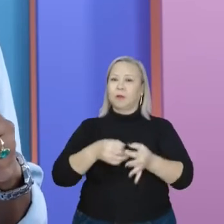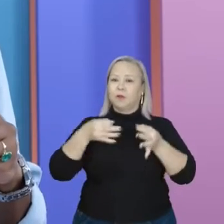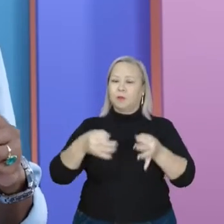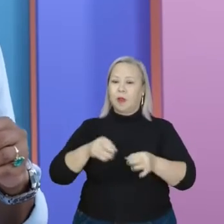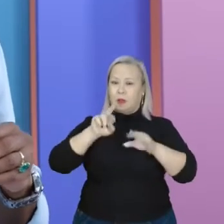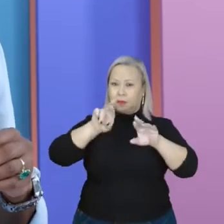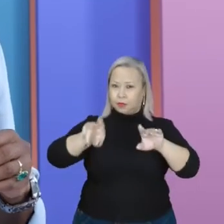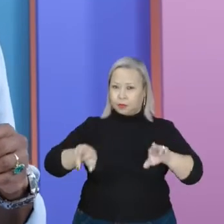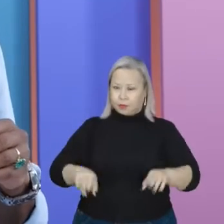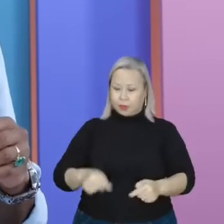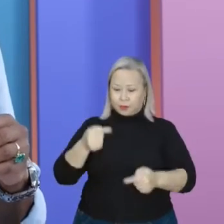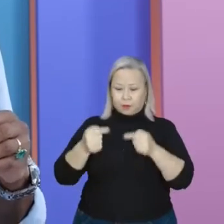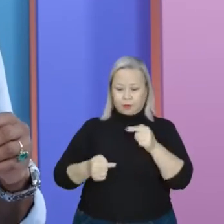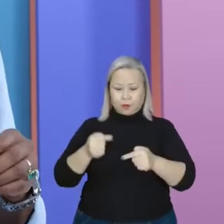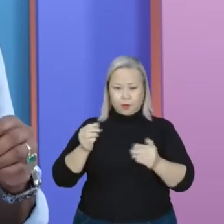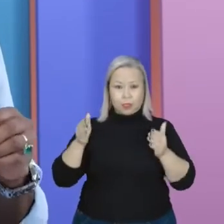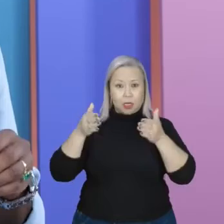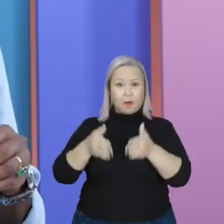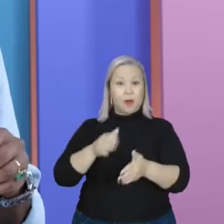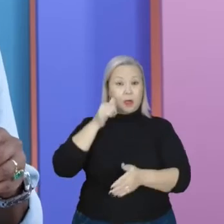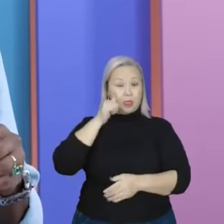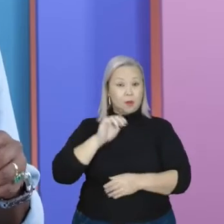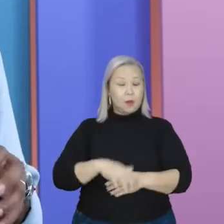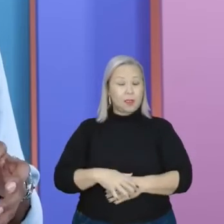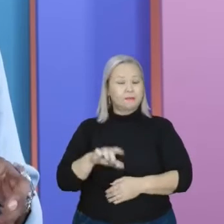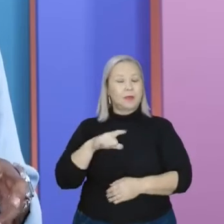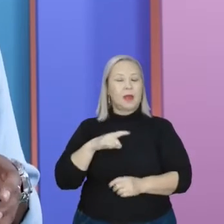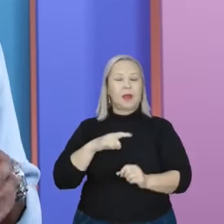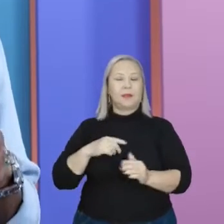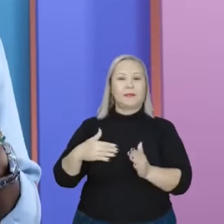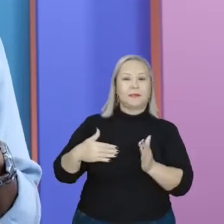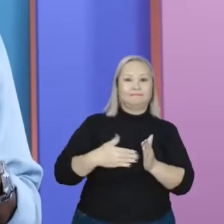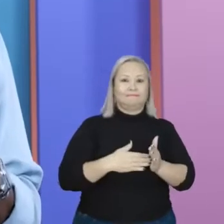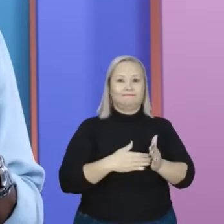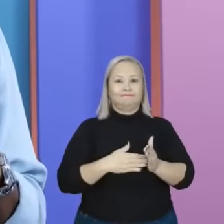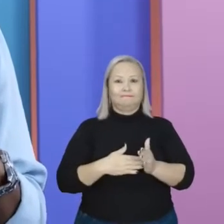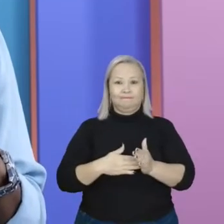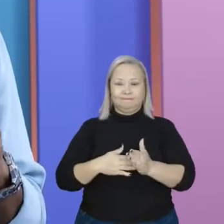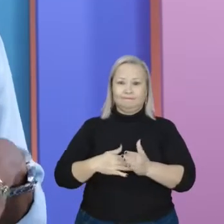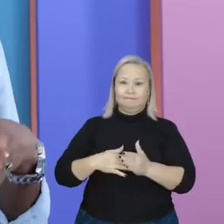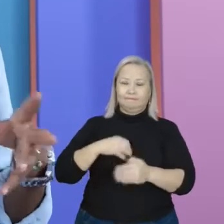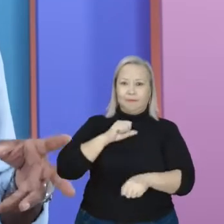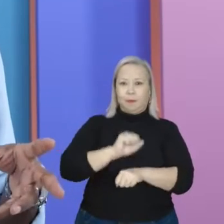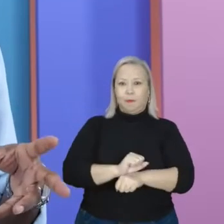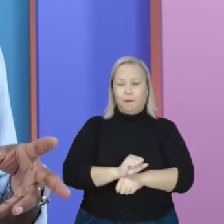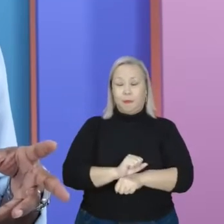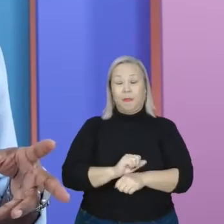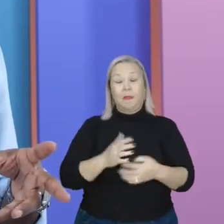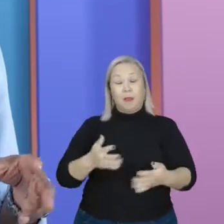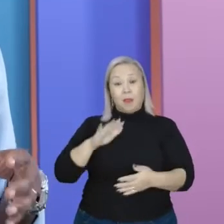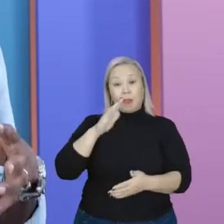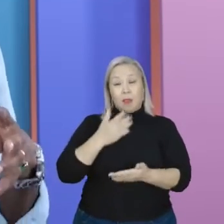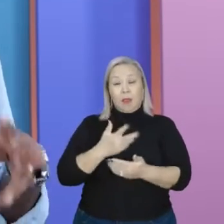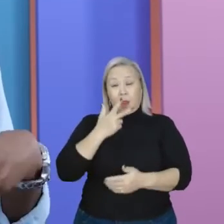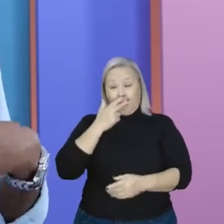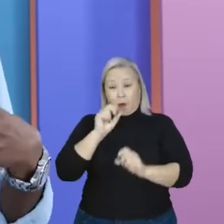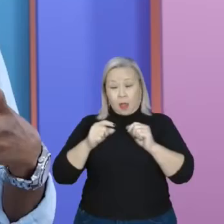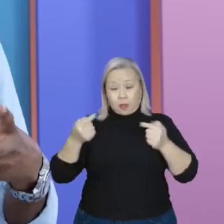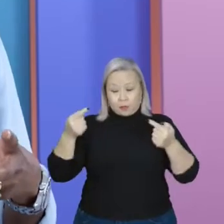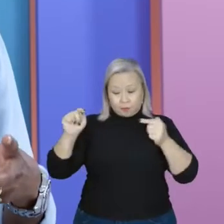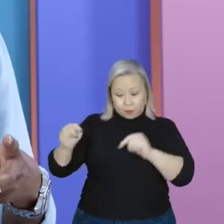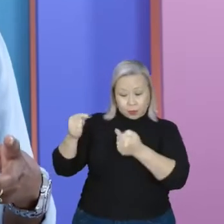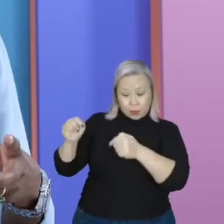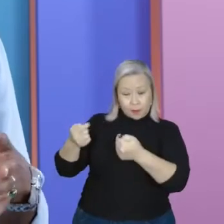diversas políticas para as mulheres e aí a gente teve essa interrupção. Então, eu acredito que o desafio que a gente tem agora é